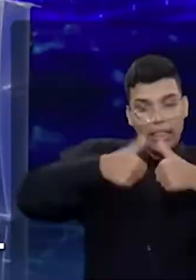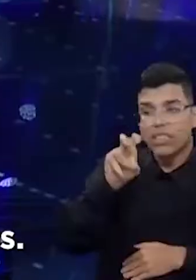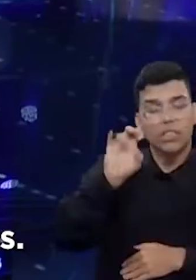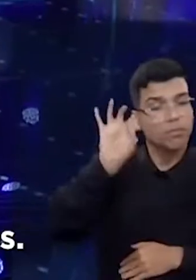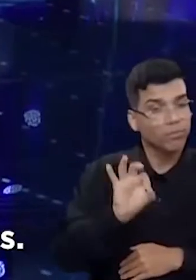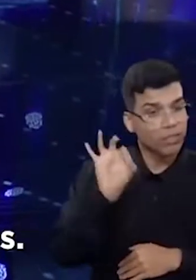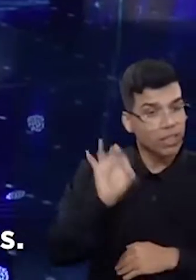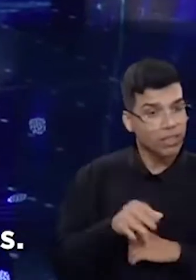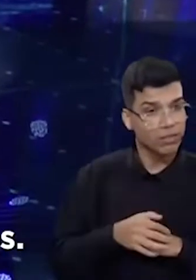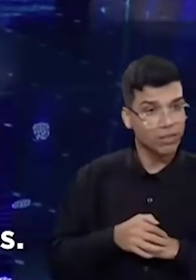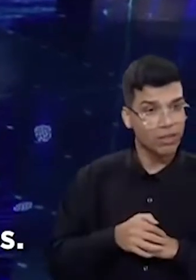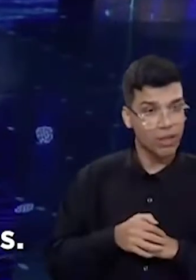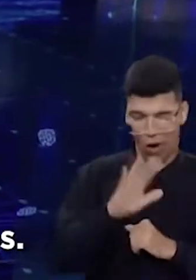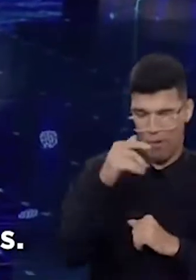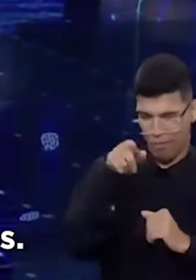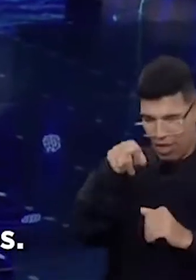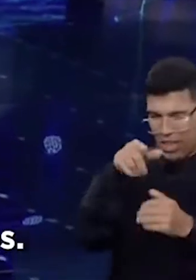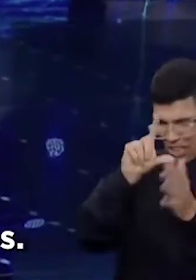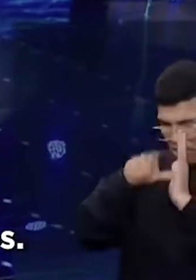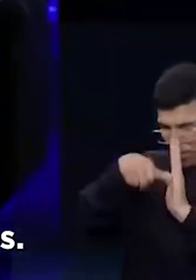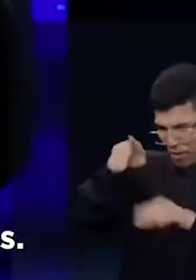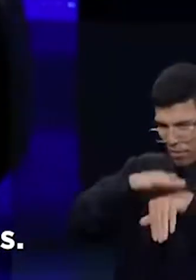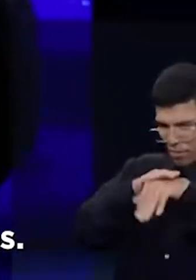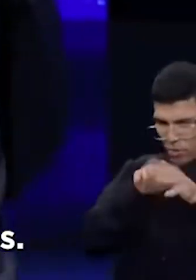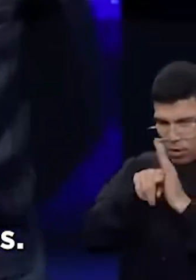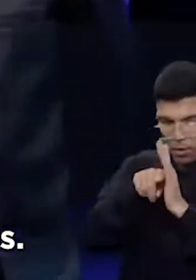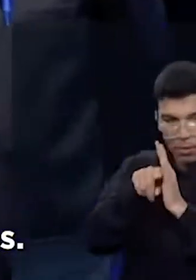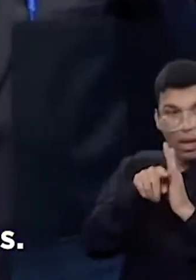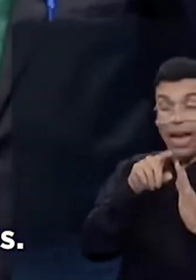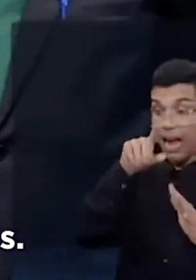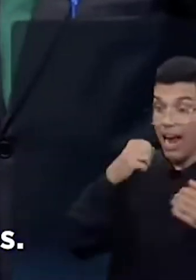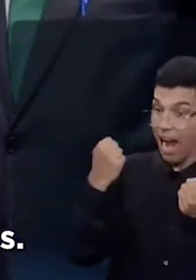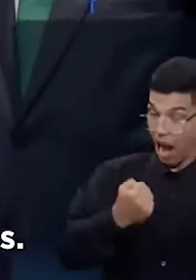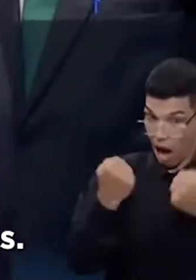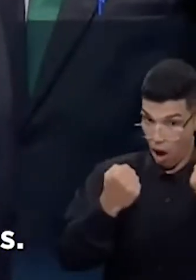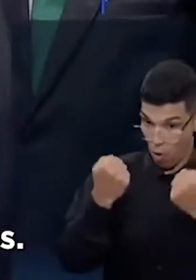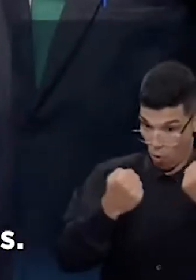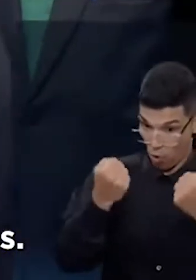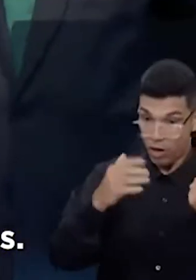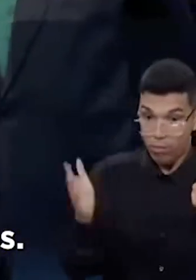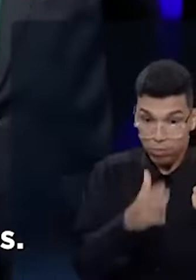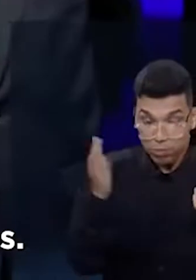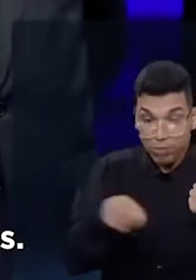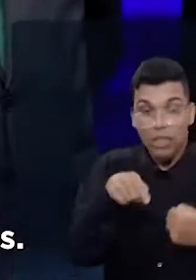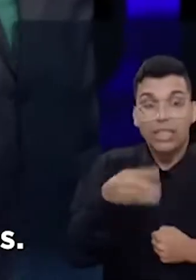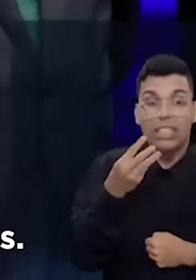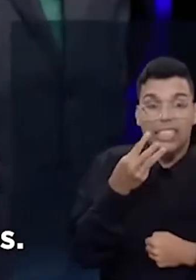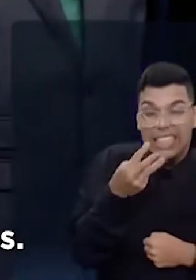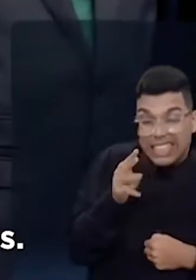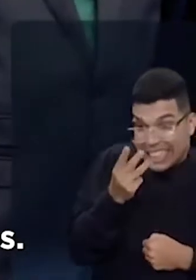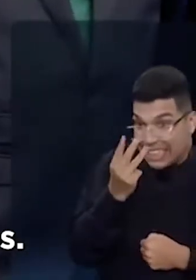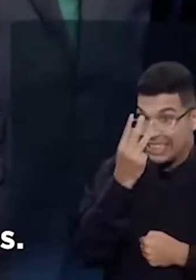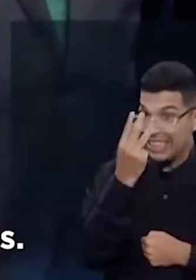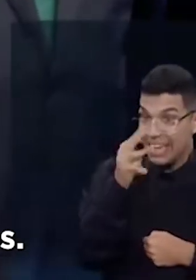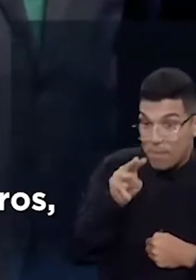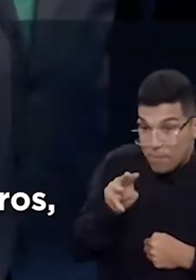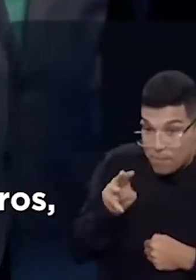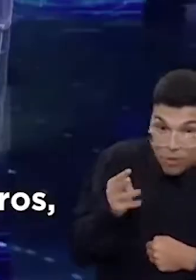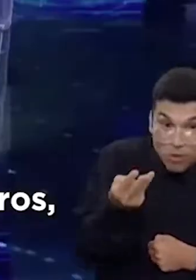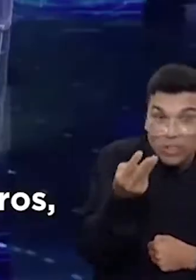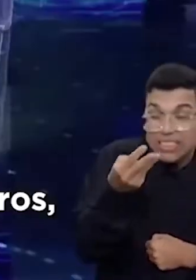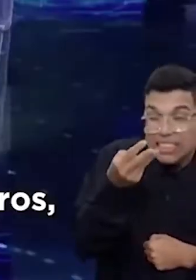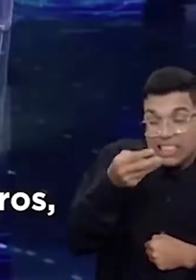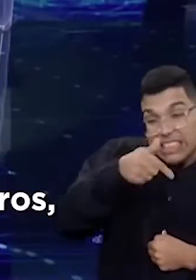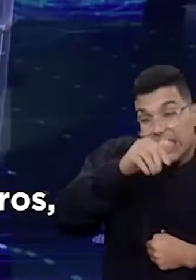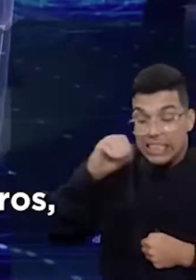pesquisar. Quando eu deixei a presidência, a indústria automobilística produzia 3 milhões e 700 mil carros. Hoje